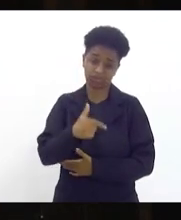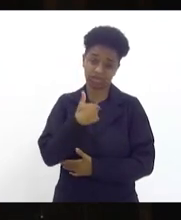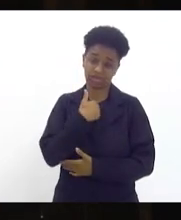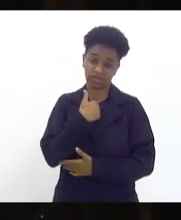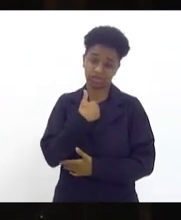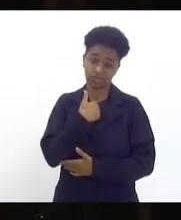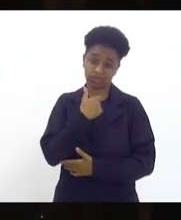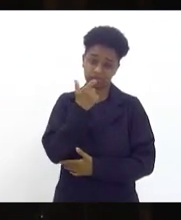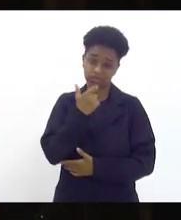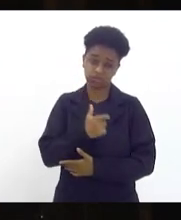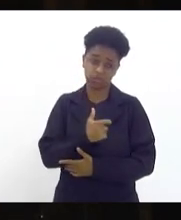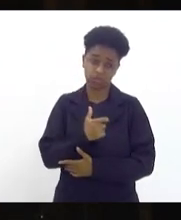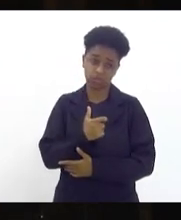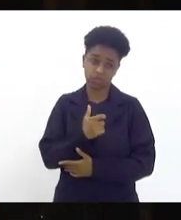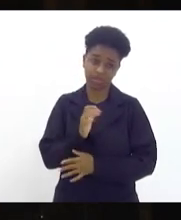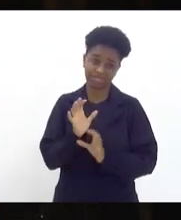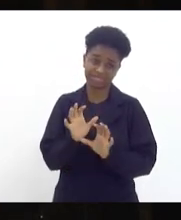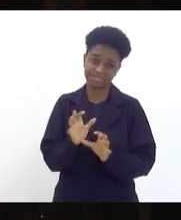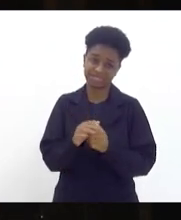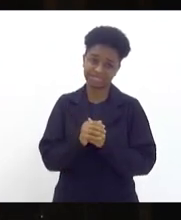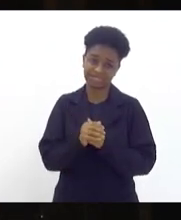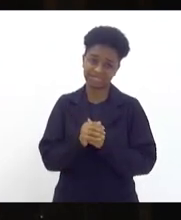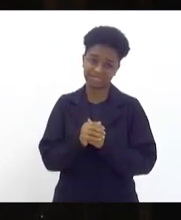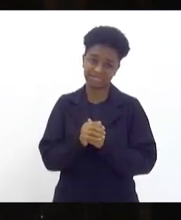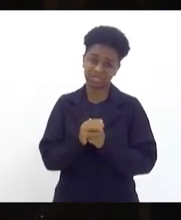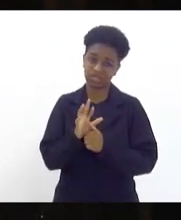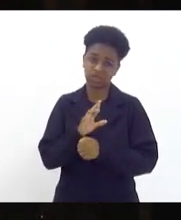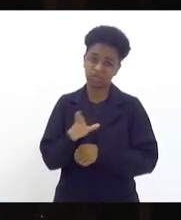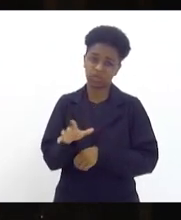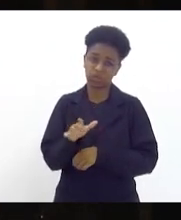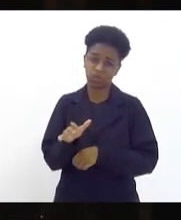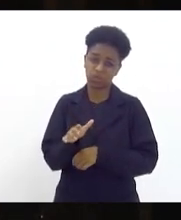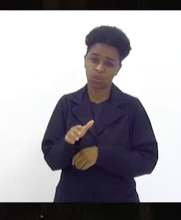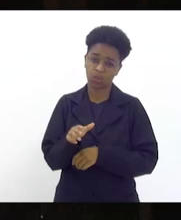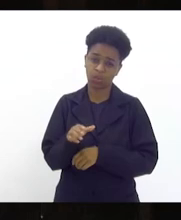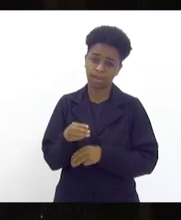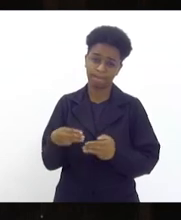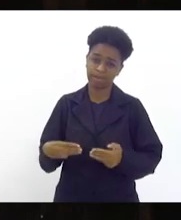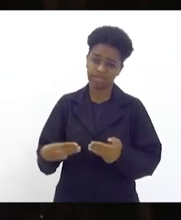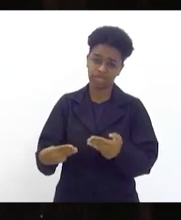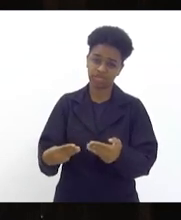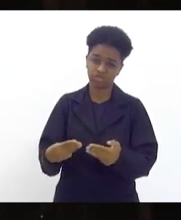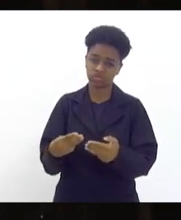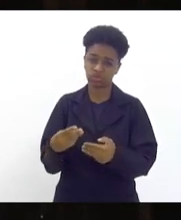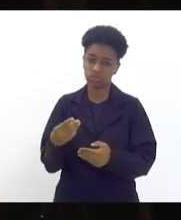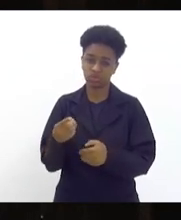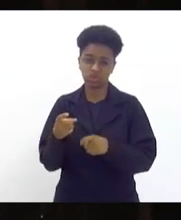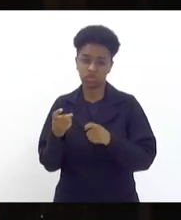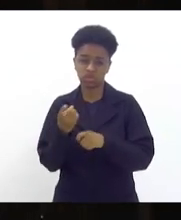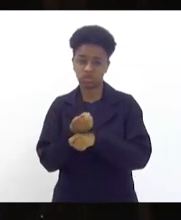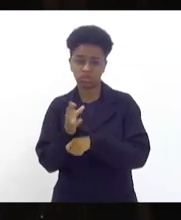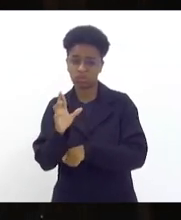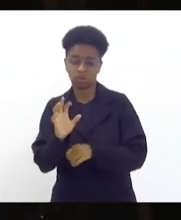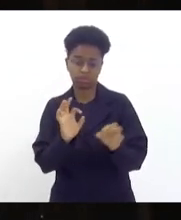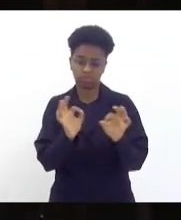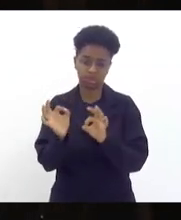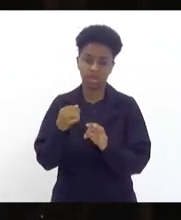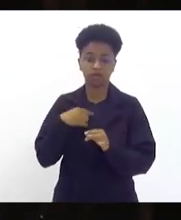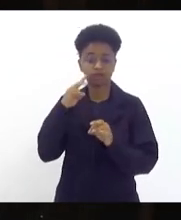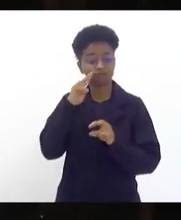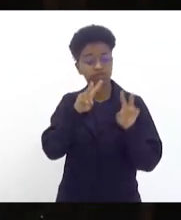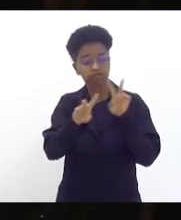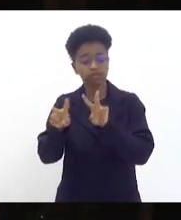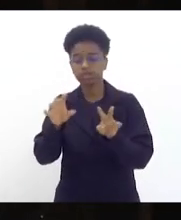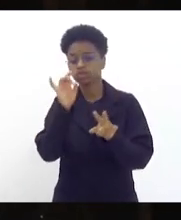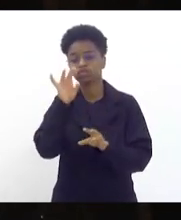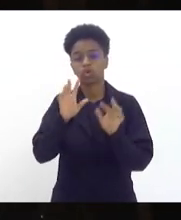muito assim eu não é doutor não é ministro né nada é a pessoa humana que eu sempre vi que eu